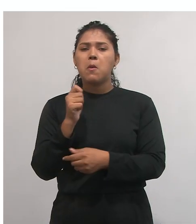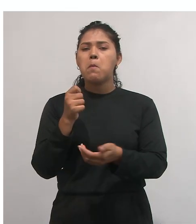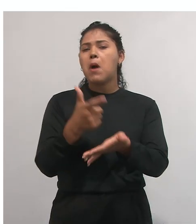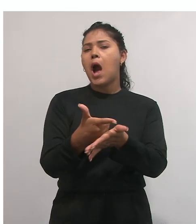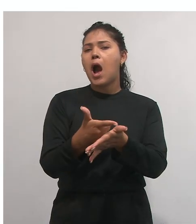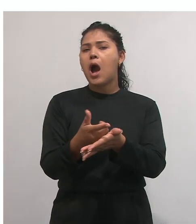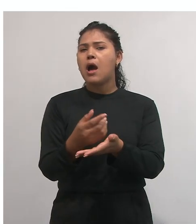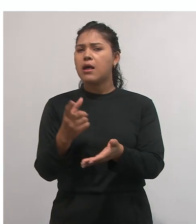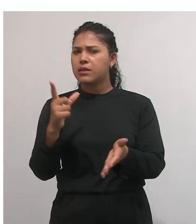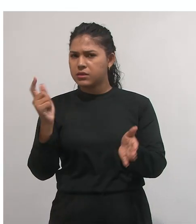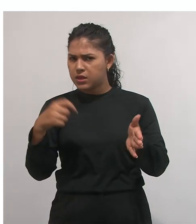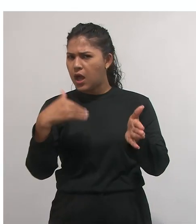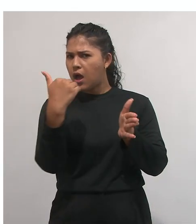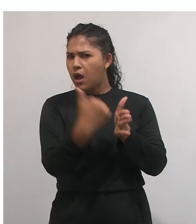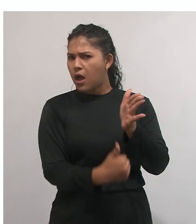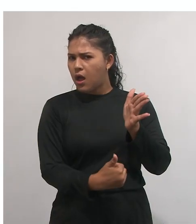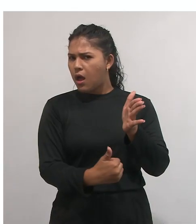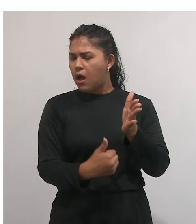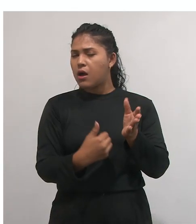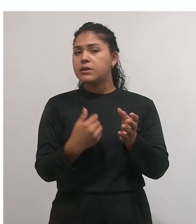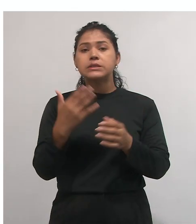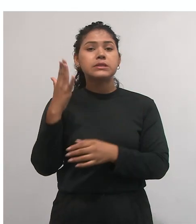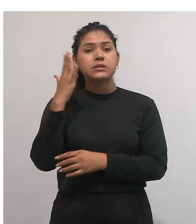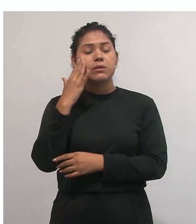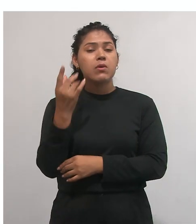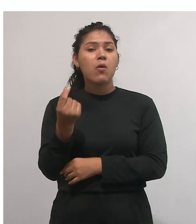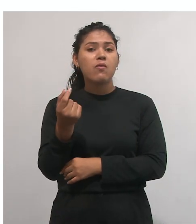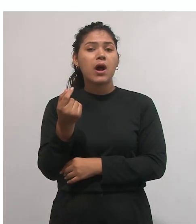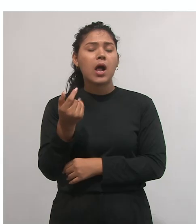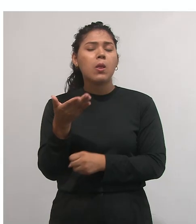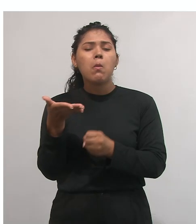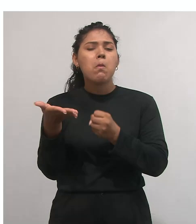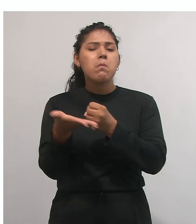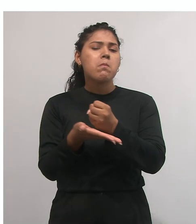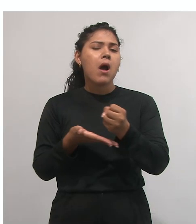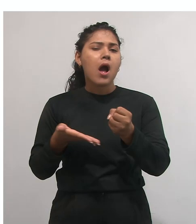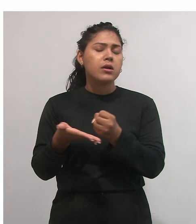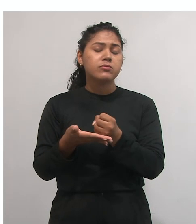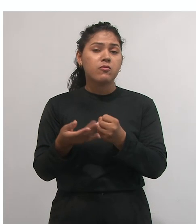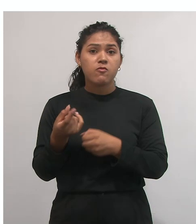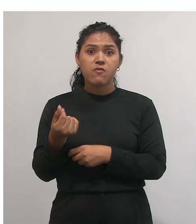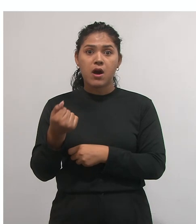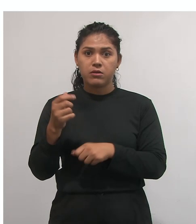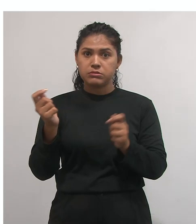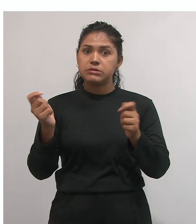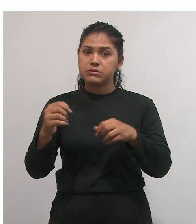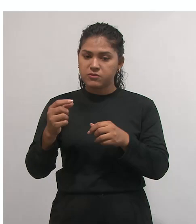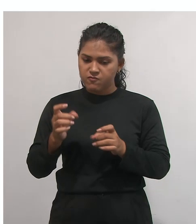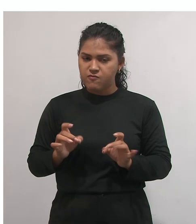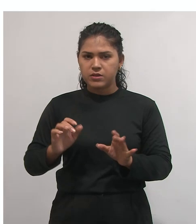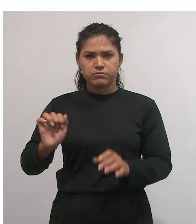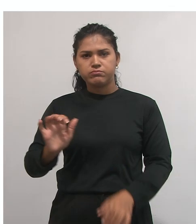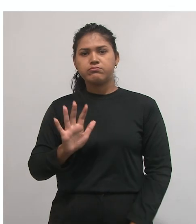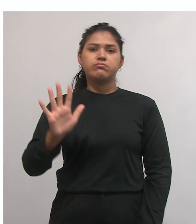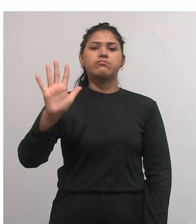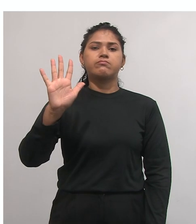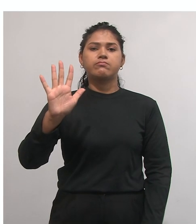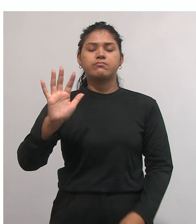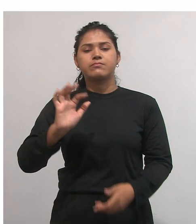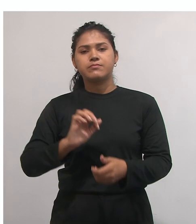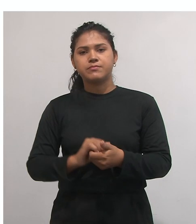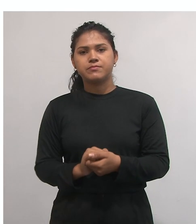possível, identificar o preço mínimo, qual o menor preço do meu produto.